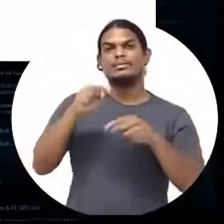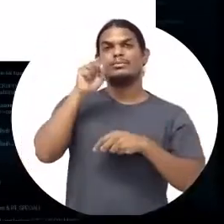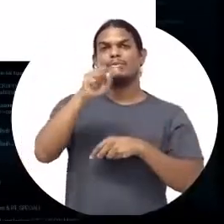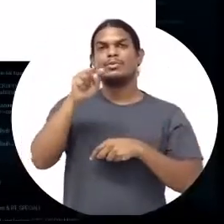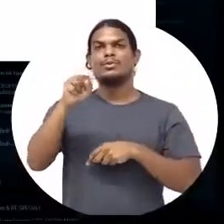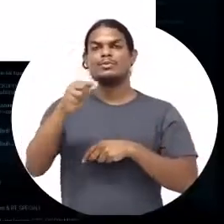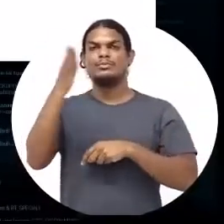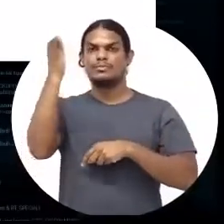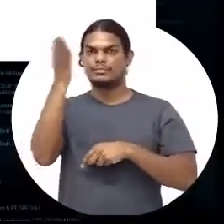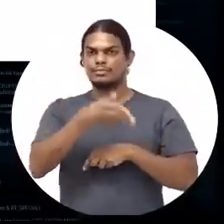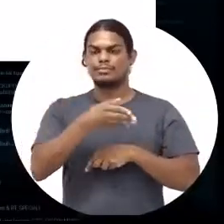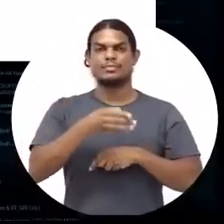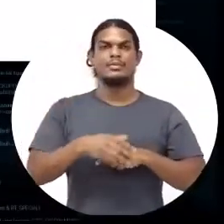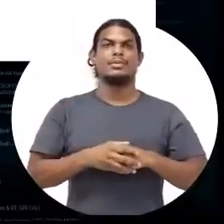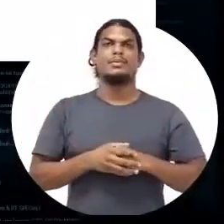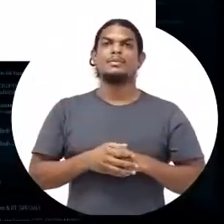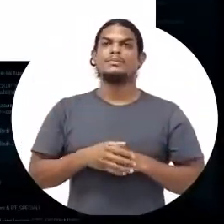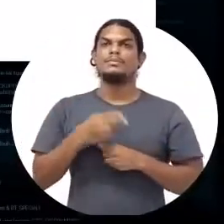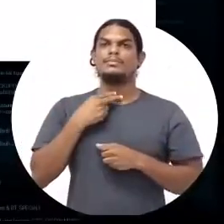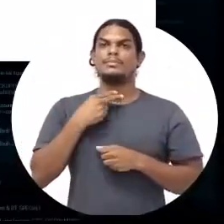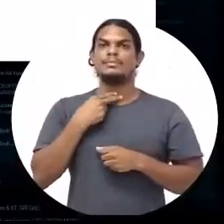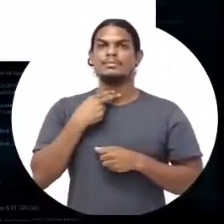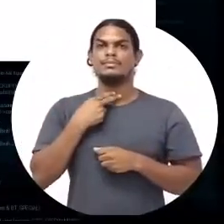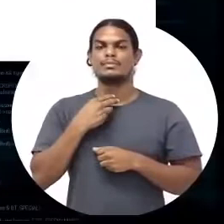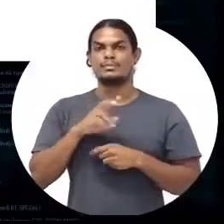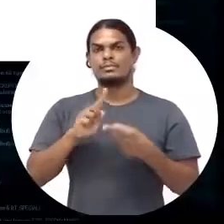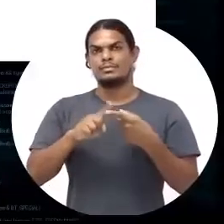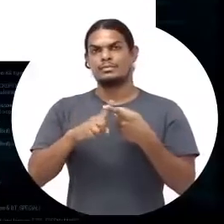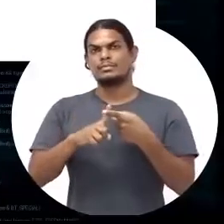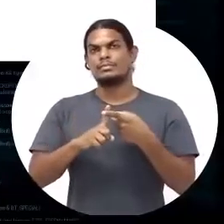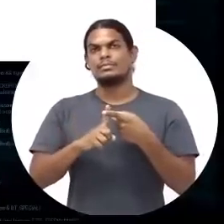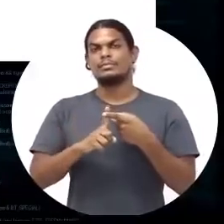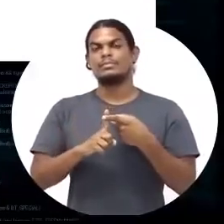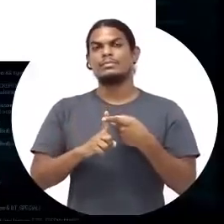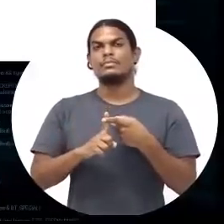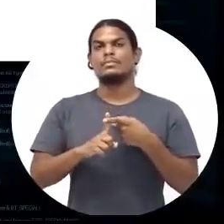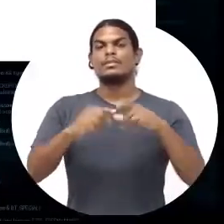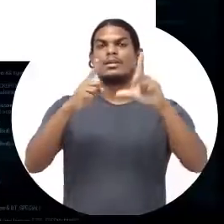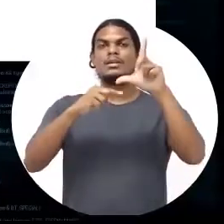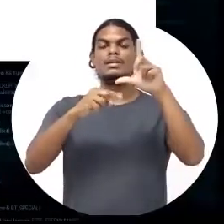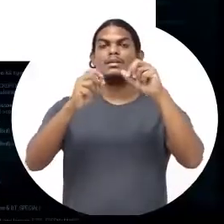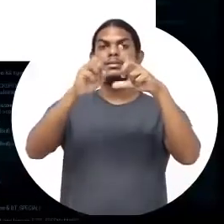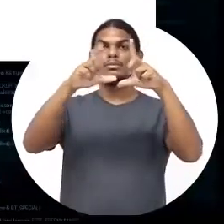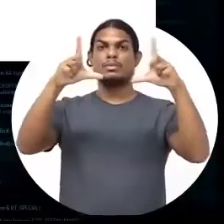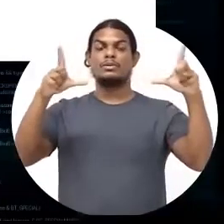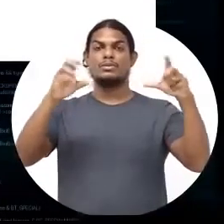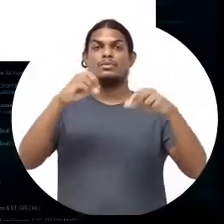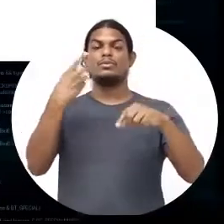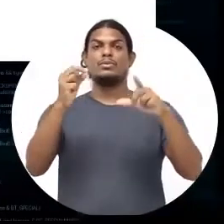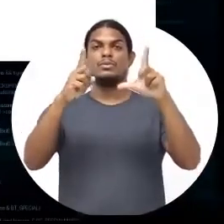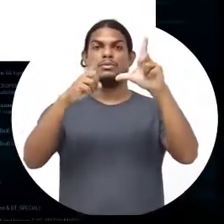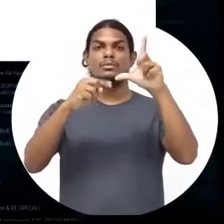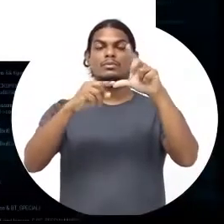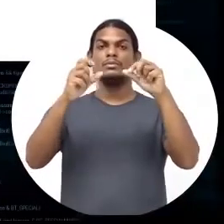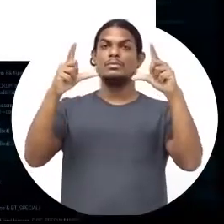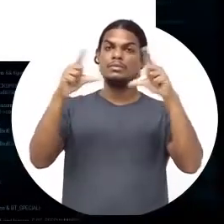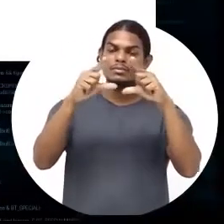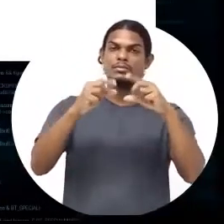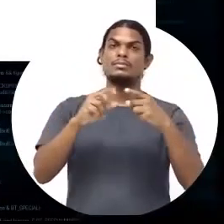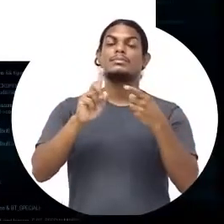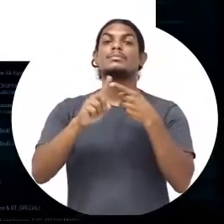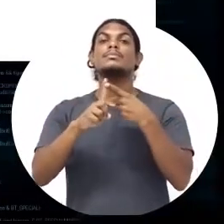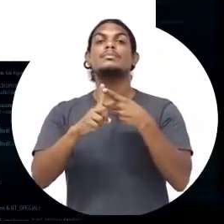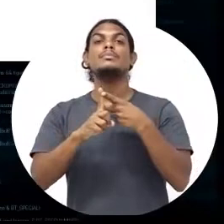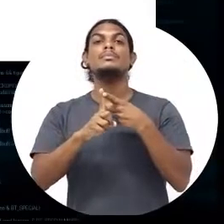maiúsculo e maiúsculo, você tem que respeitar, nesse caso do nome dos arquivos. A recomendação é que use nomes simples, nunca acentue